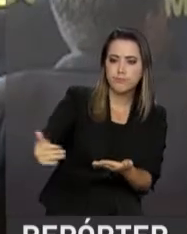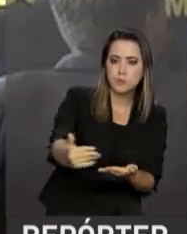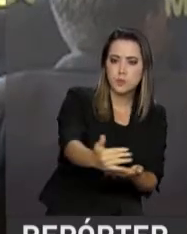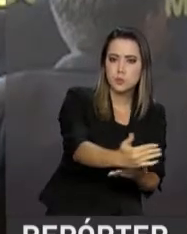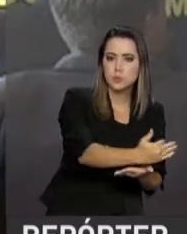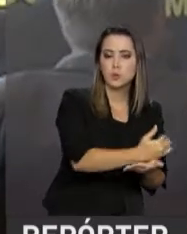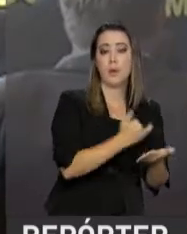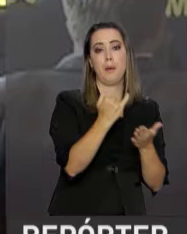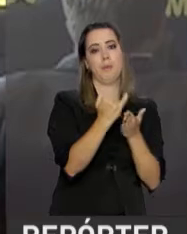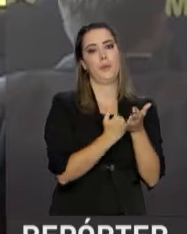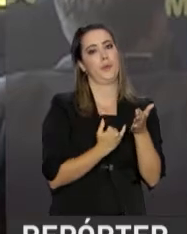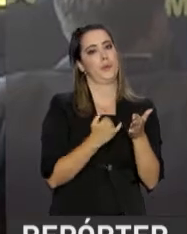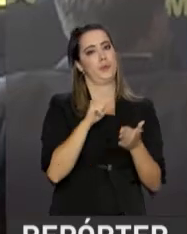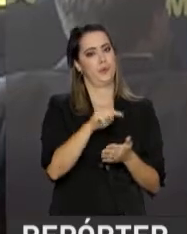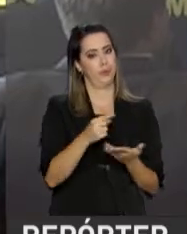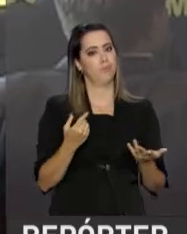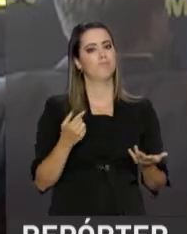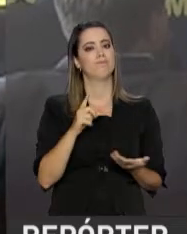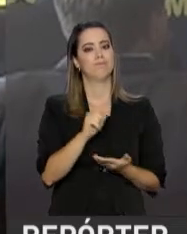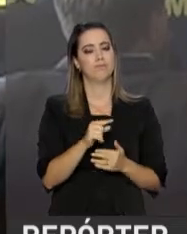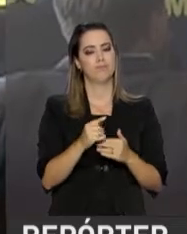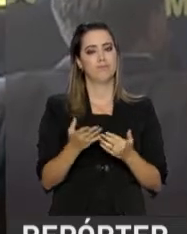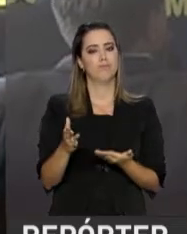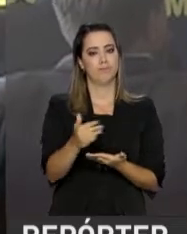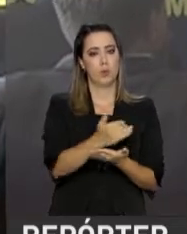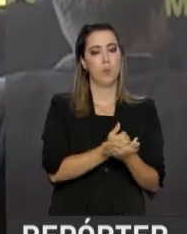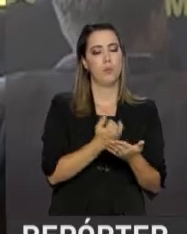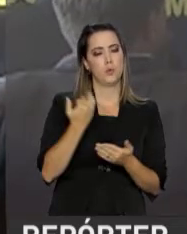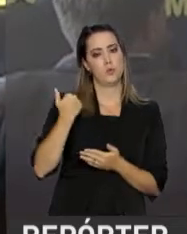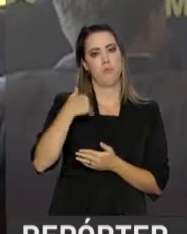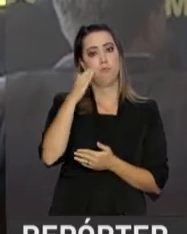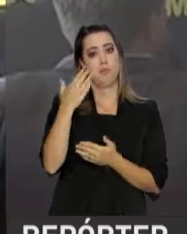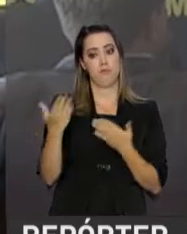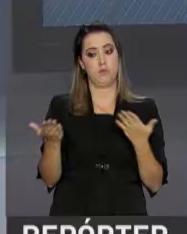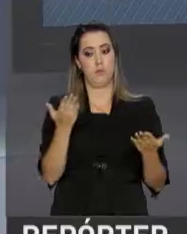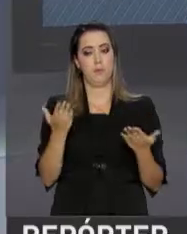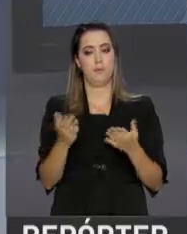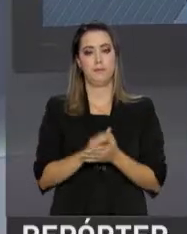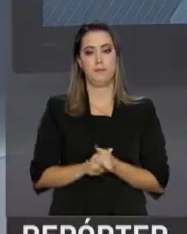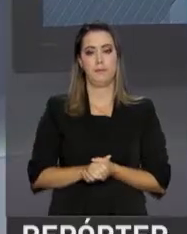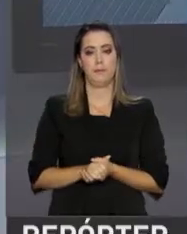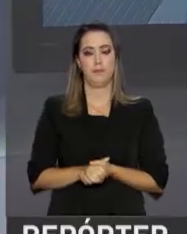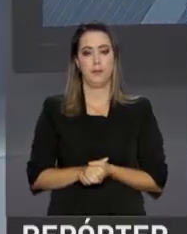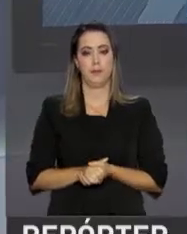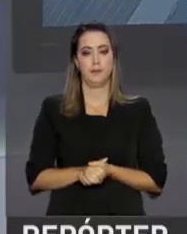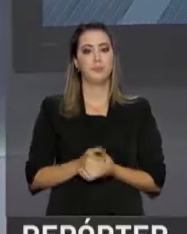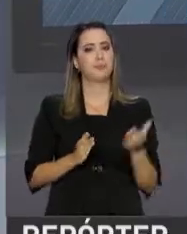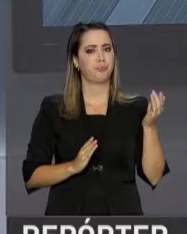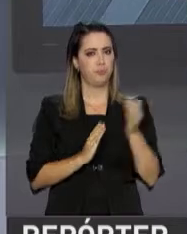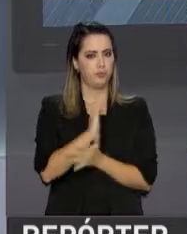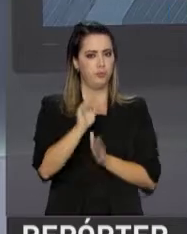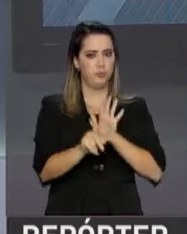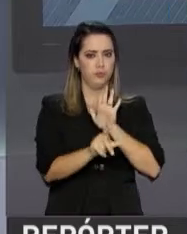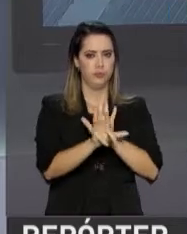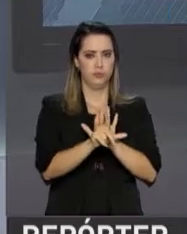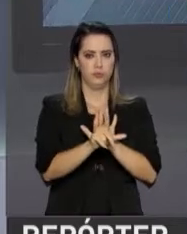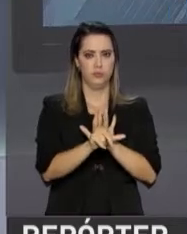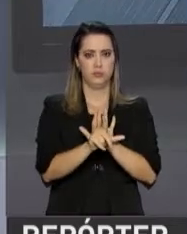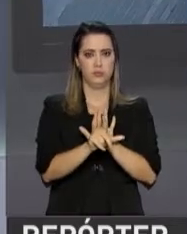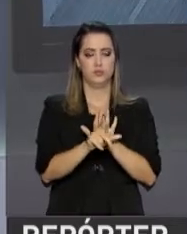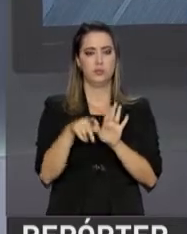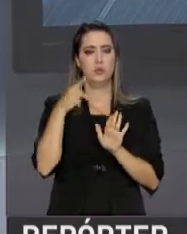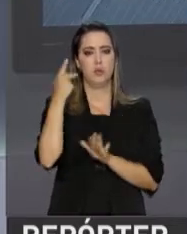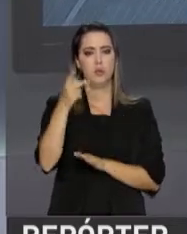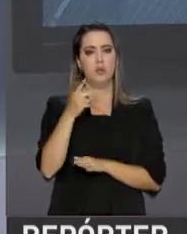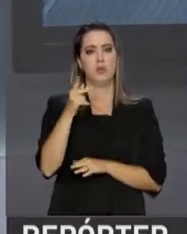tem de retorno na ponta por meio do aumento da arrecadação tributária foi sancionada a lei que institui a política